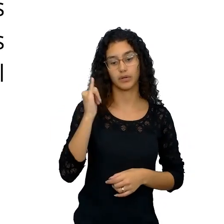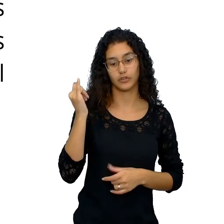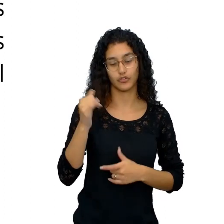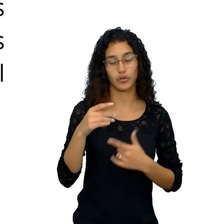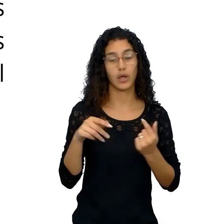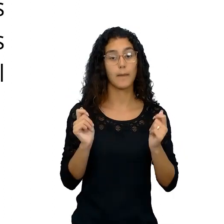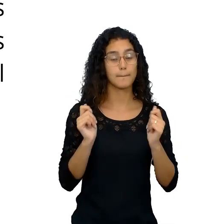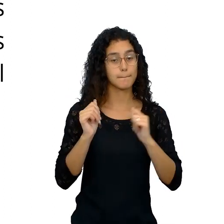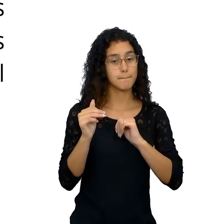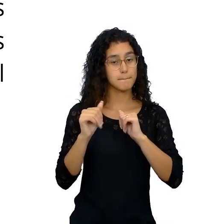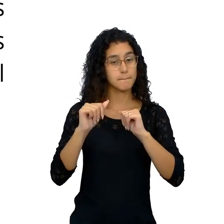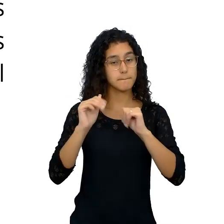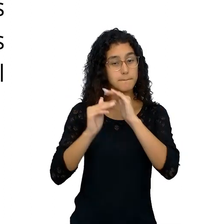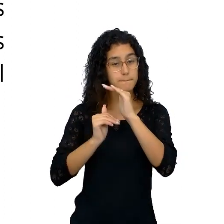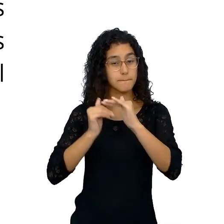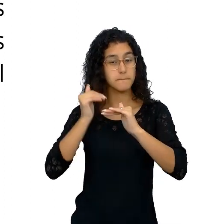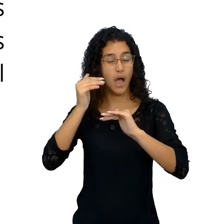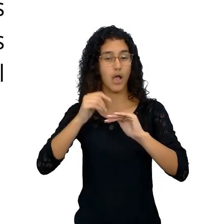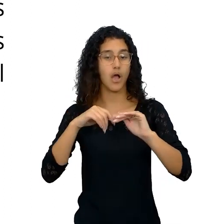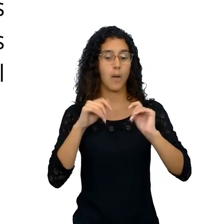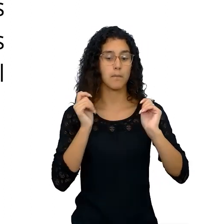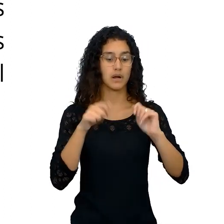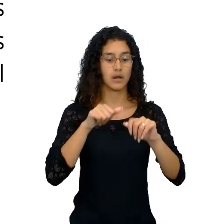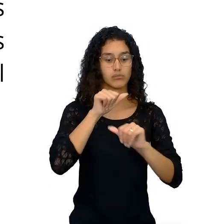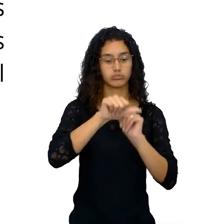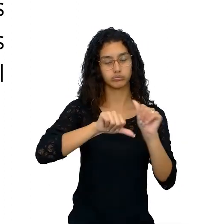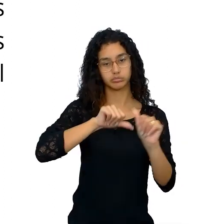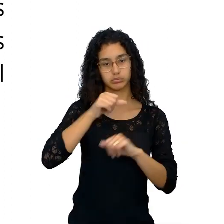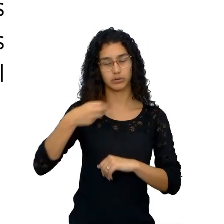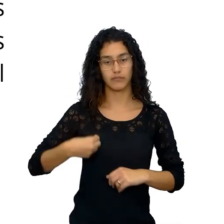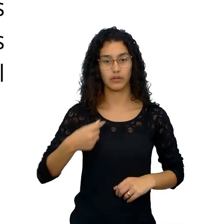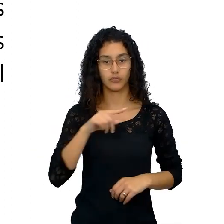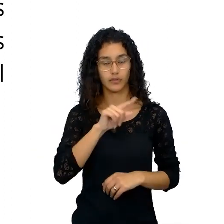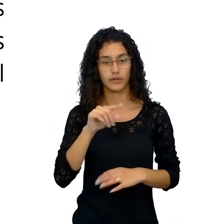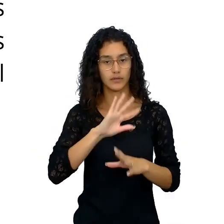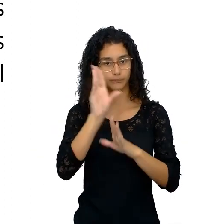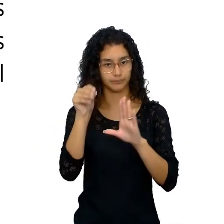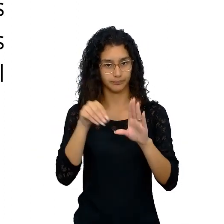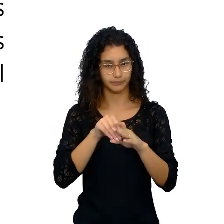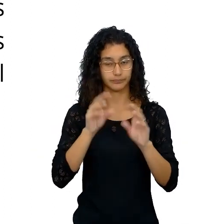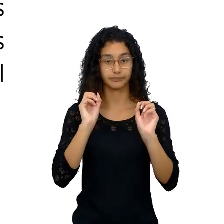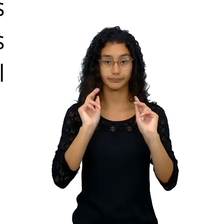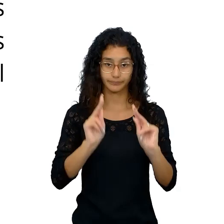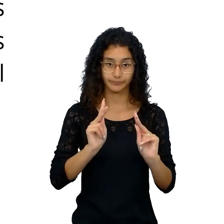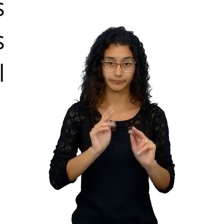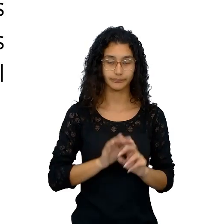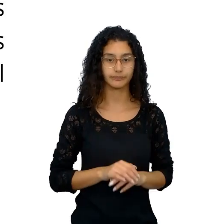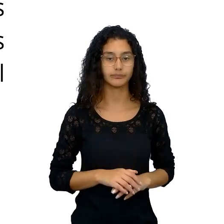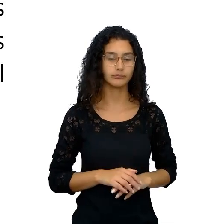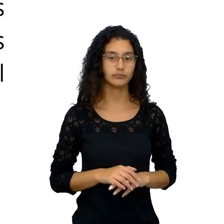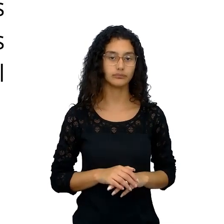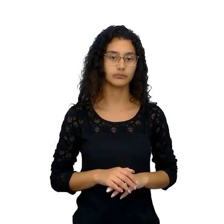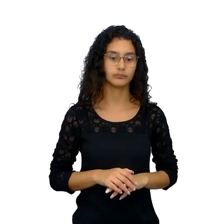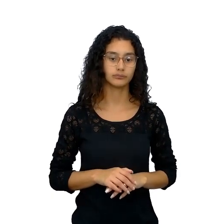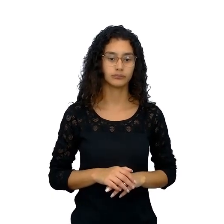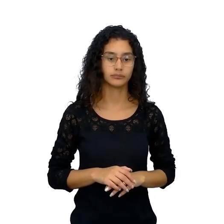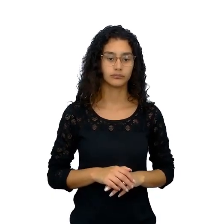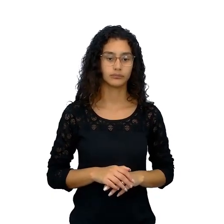maior potencial, né, de transformação aí da realidade que vocês estão inseridos, tá bom? Da realidade dos seus estudantes.